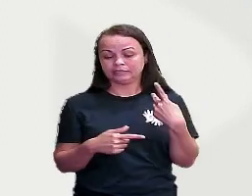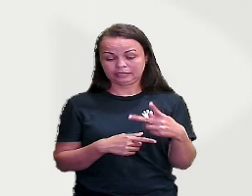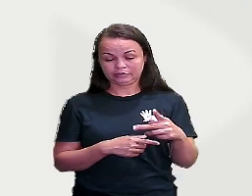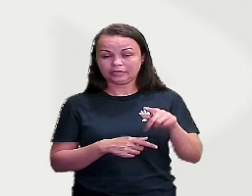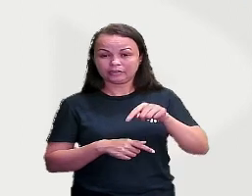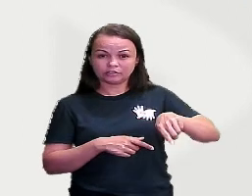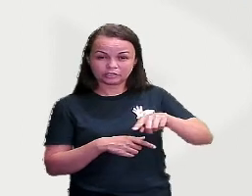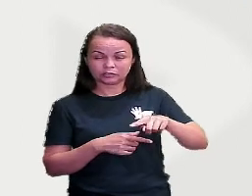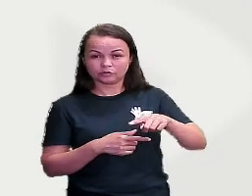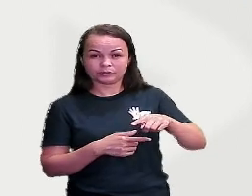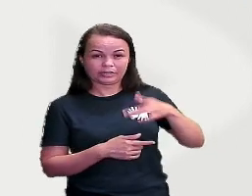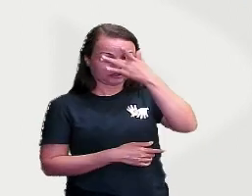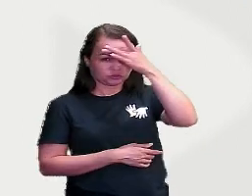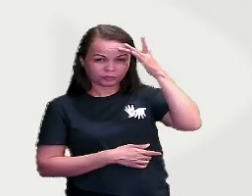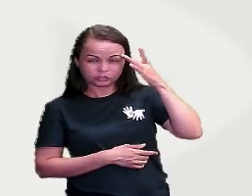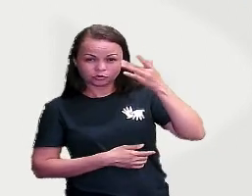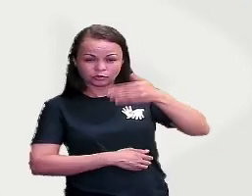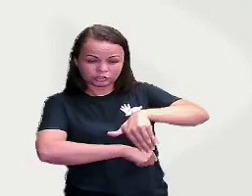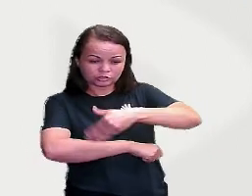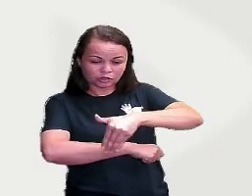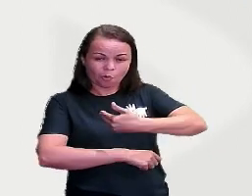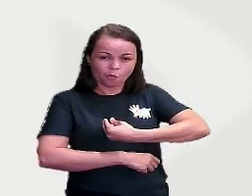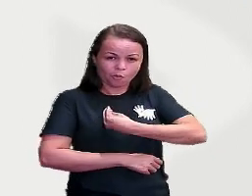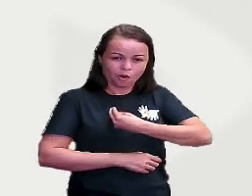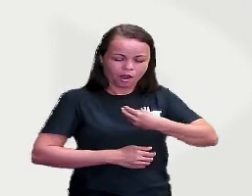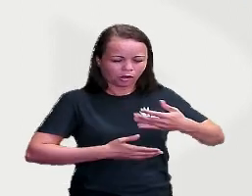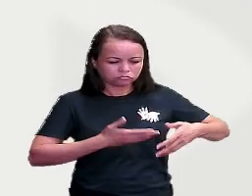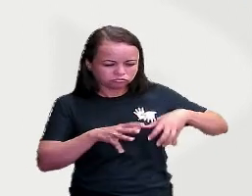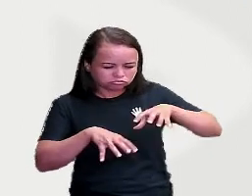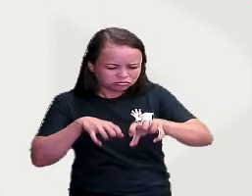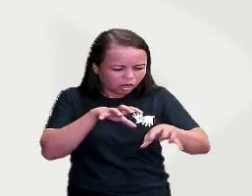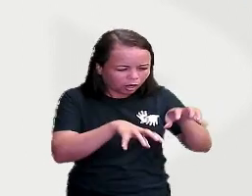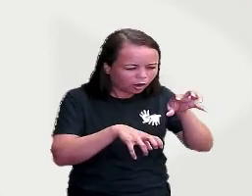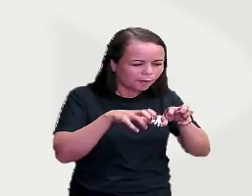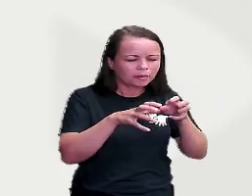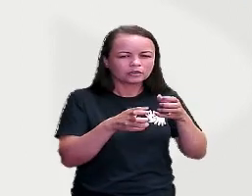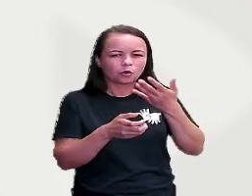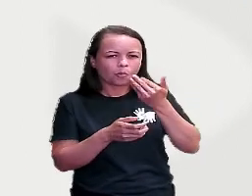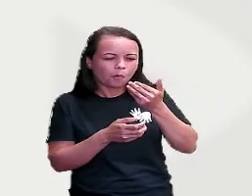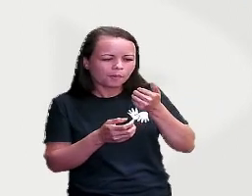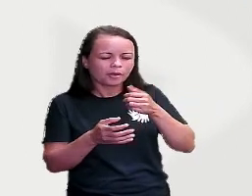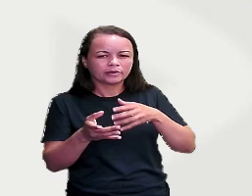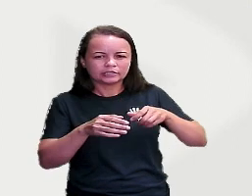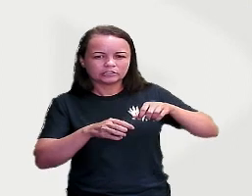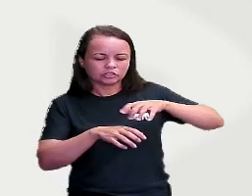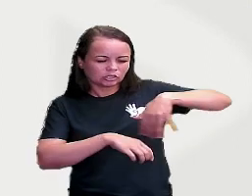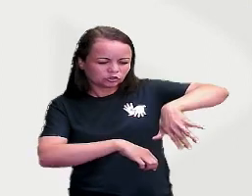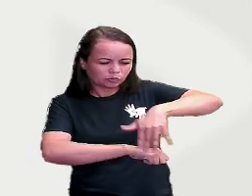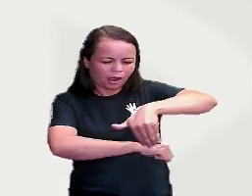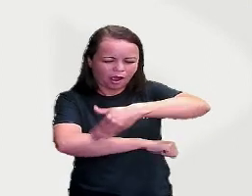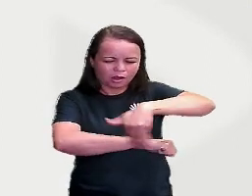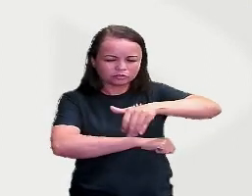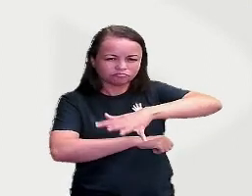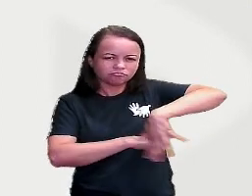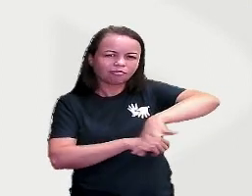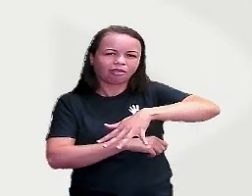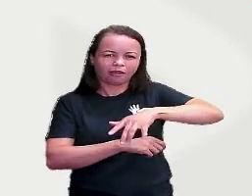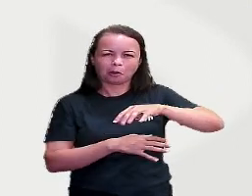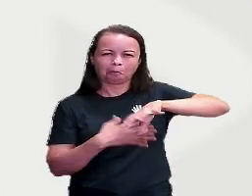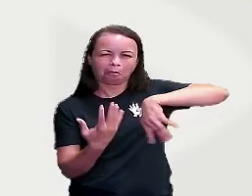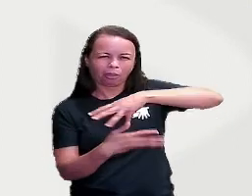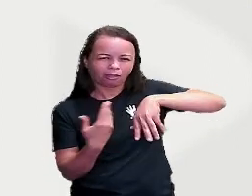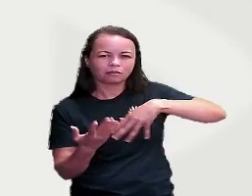lamentável banquete de mendigos. Dezenas deles vão ali revirar o material e acabam deixando os restos espalhados pelo calçadão.